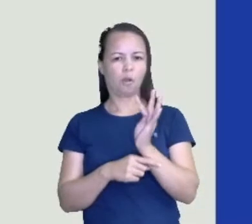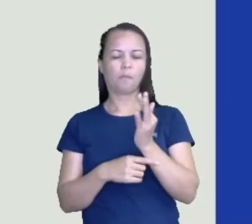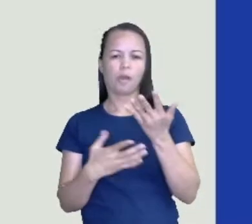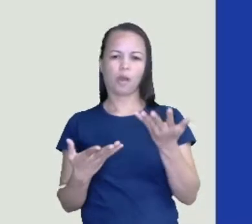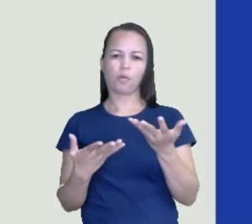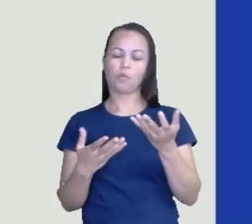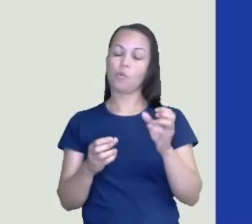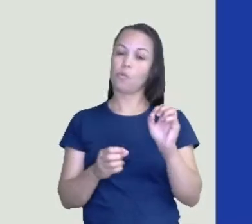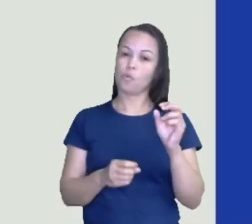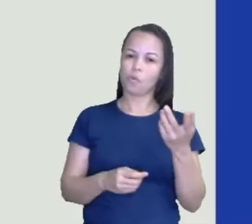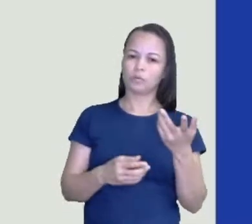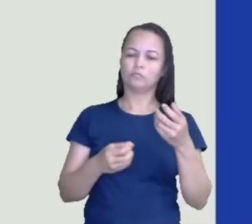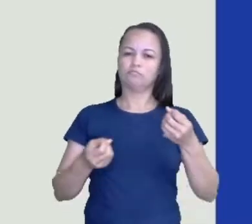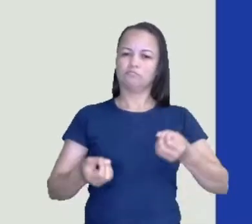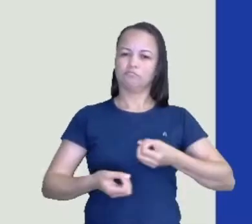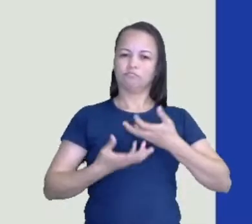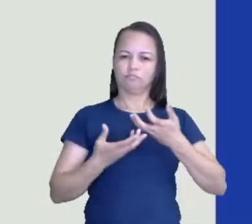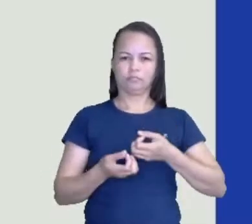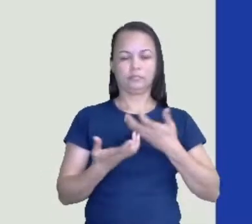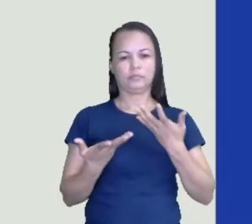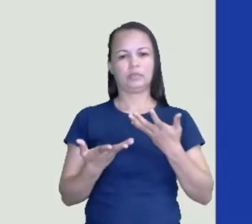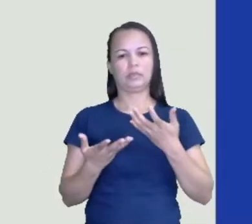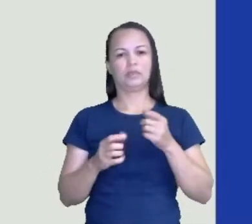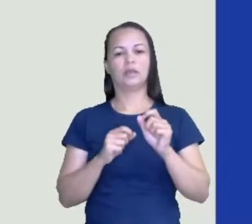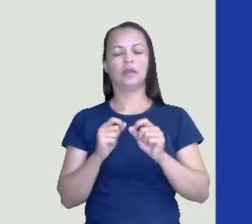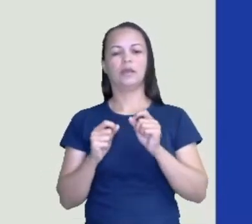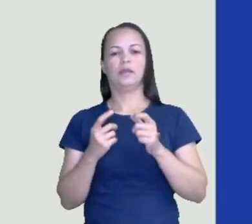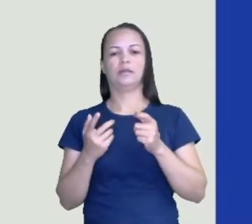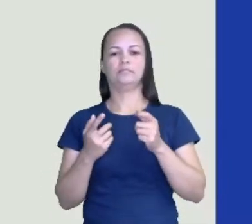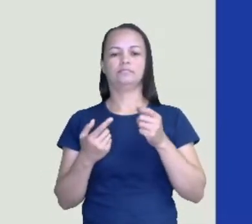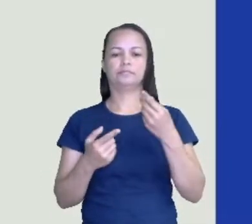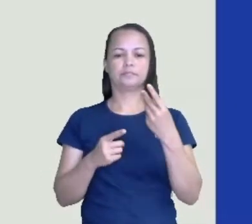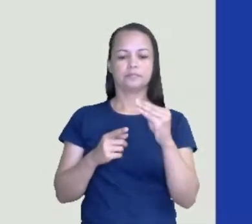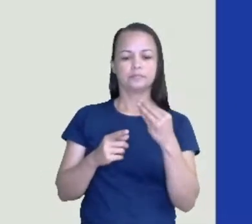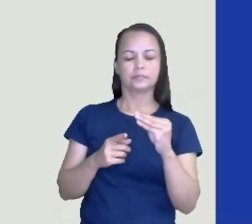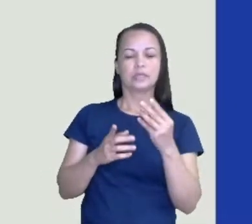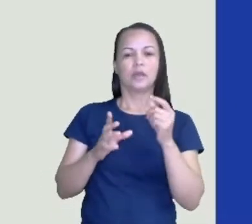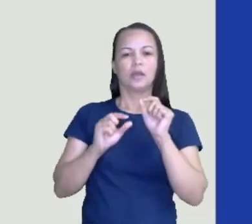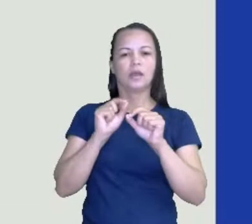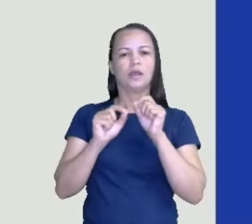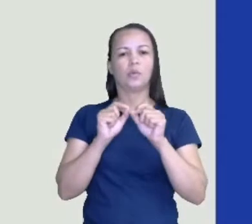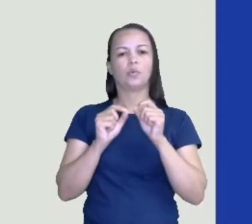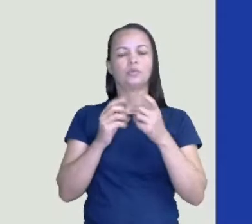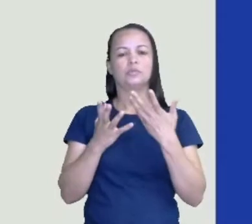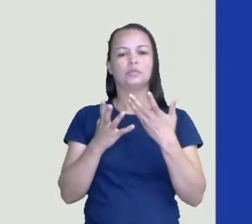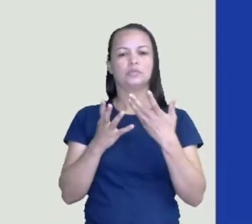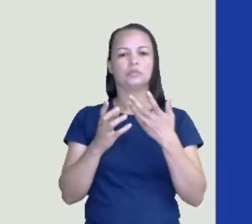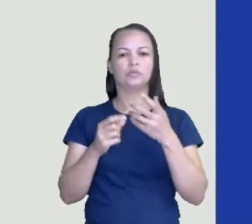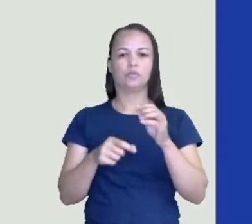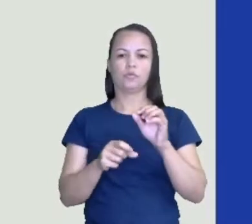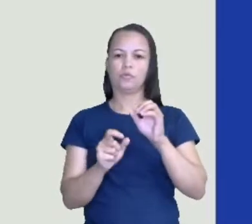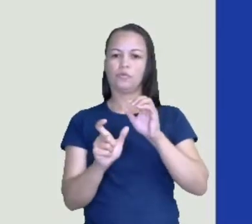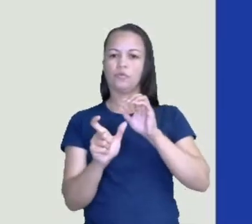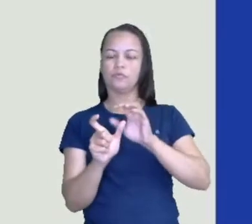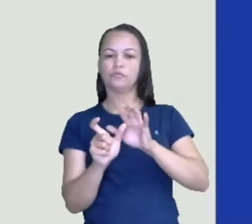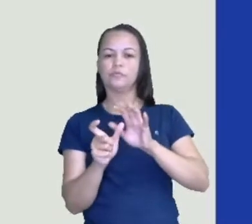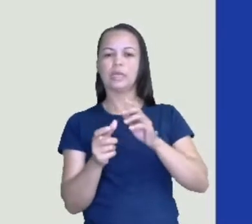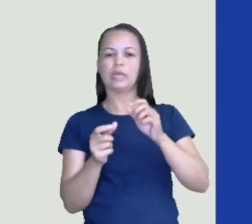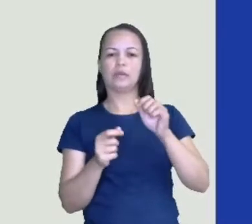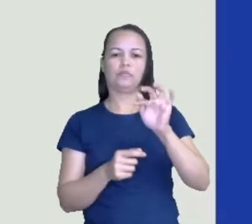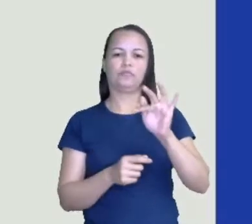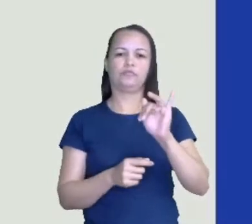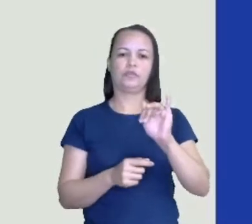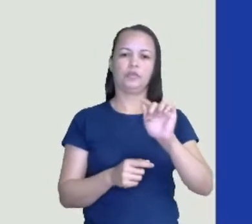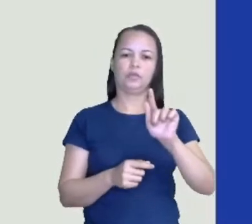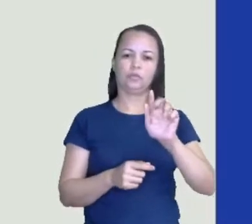maior expressividade. Dessa maneira, o uso de sentido figurado faz muito uso